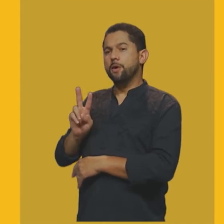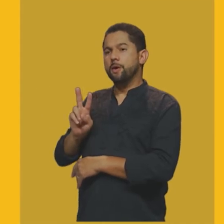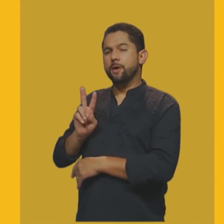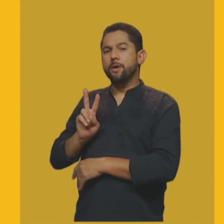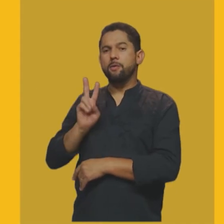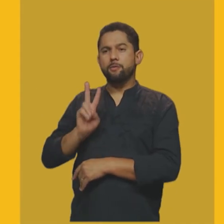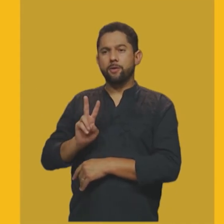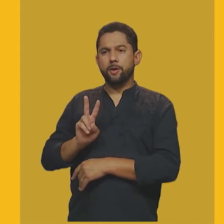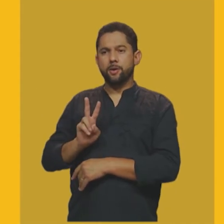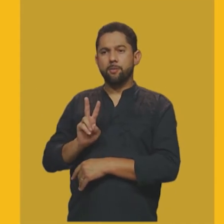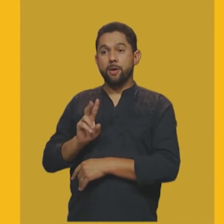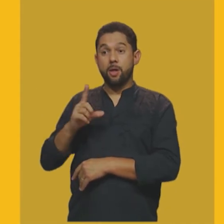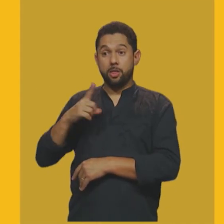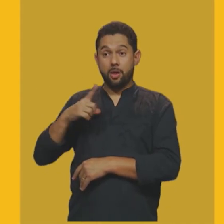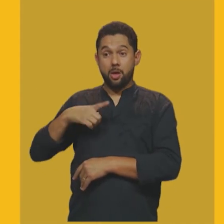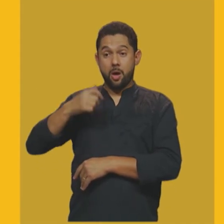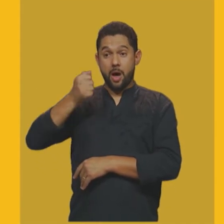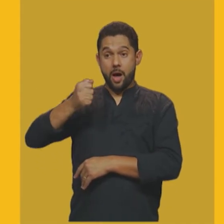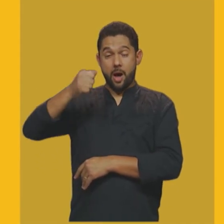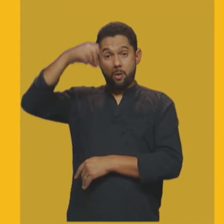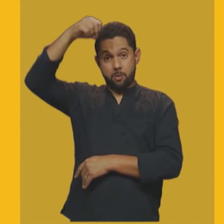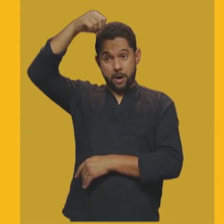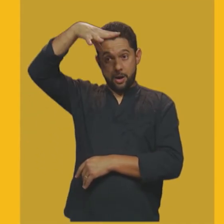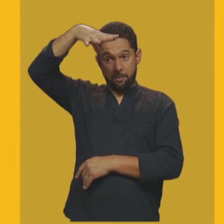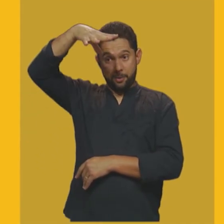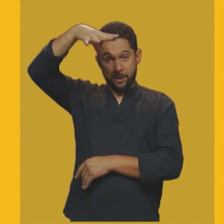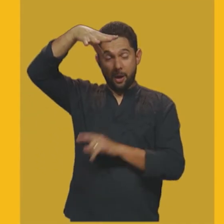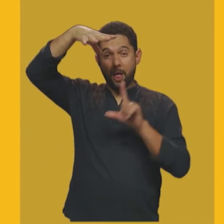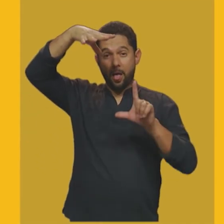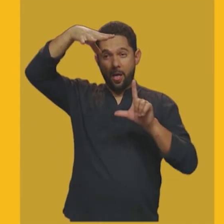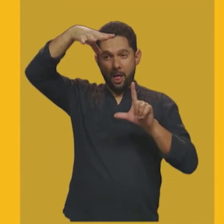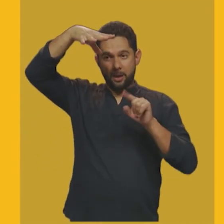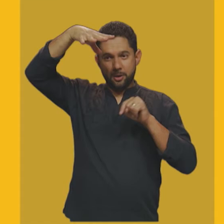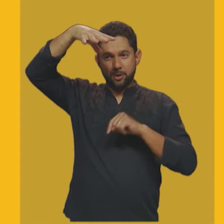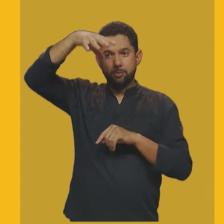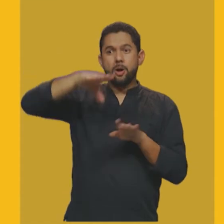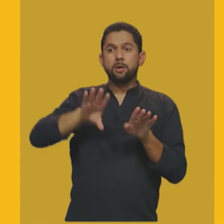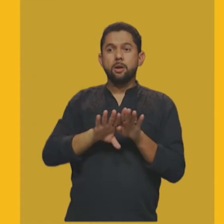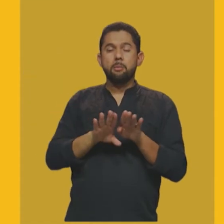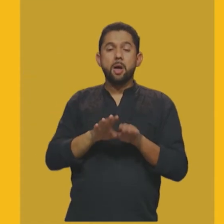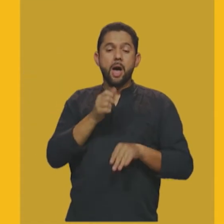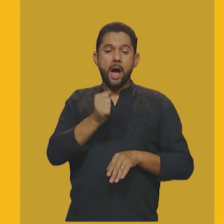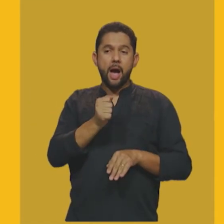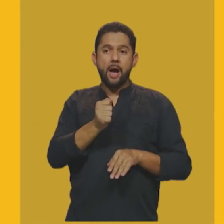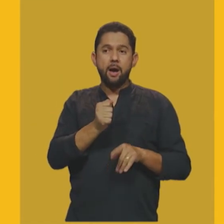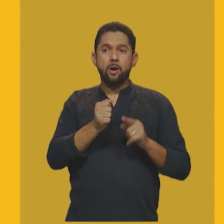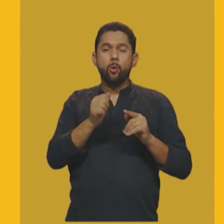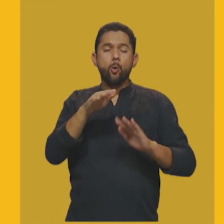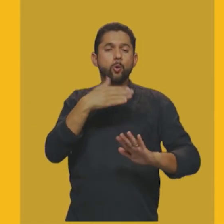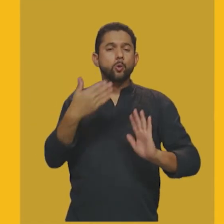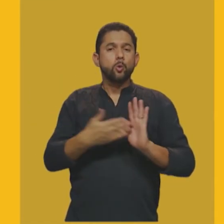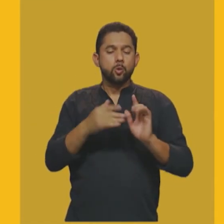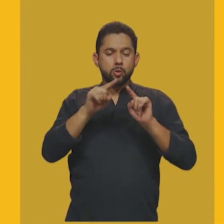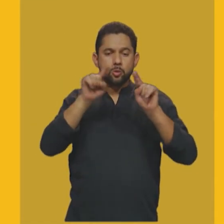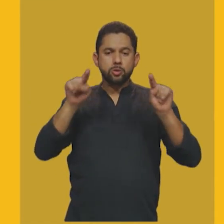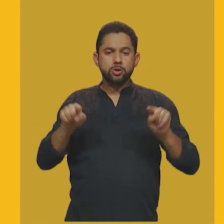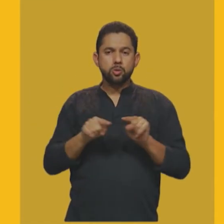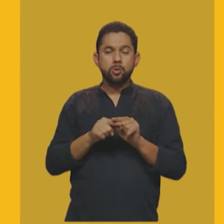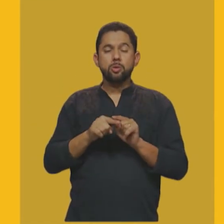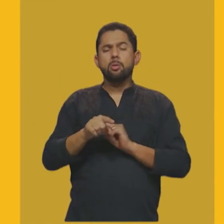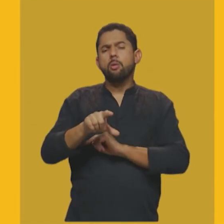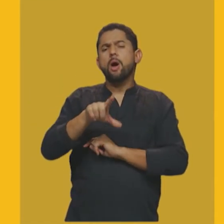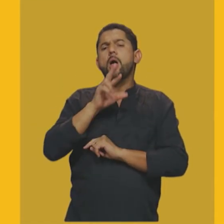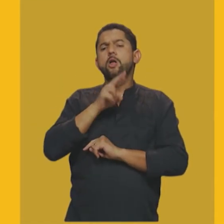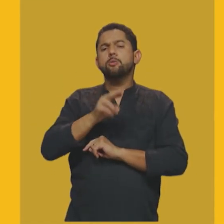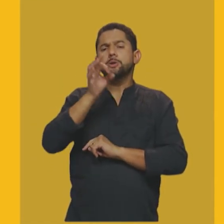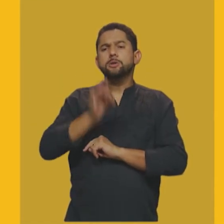amperímetro ligado em série com a lâmpada e um amperímetro ligado em série com todo o circuito. A alternativa